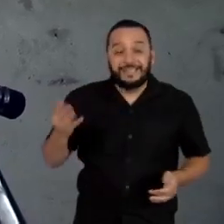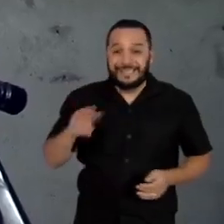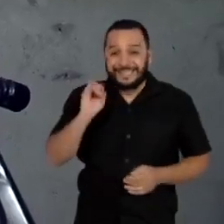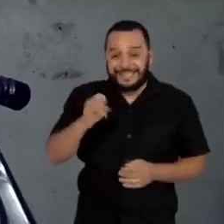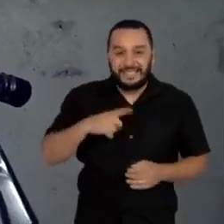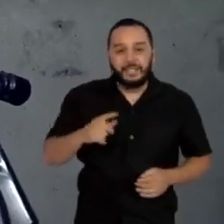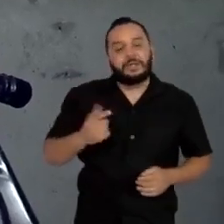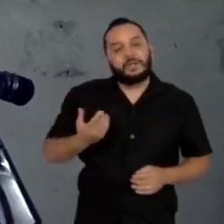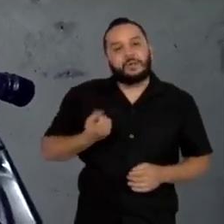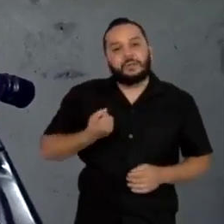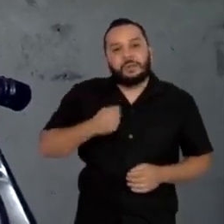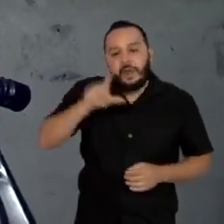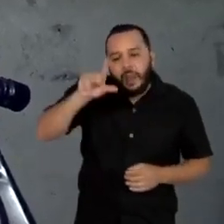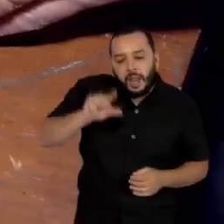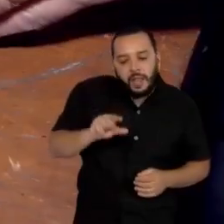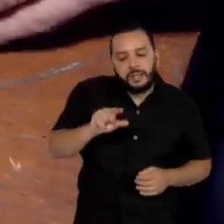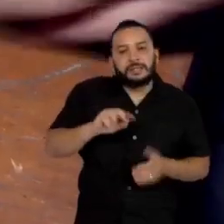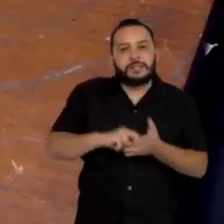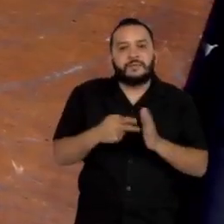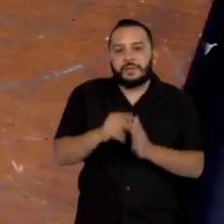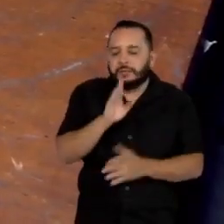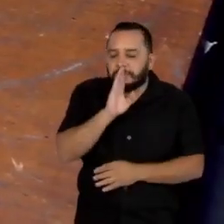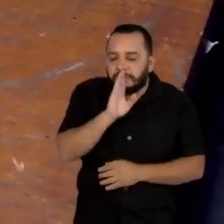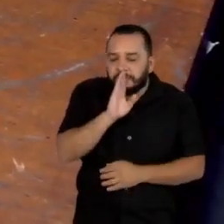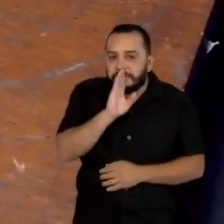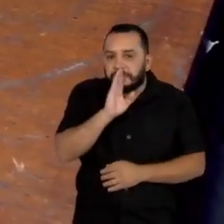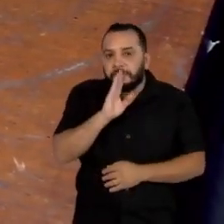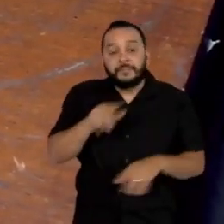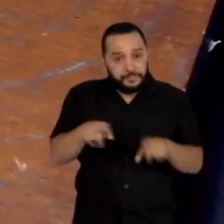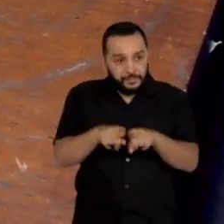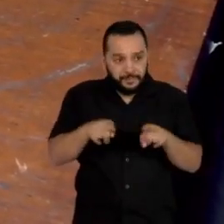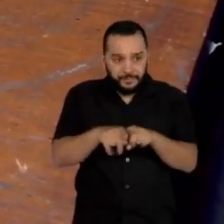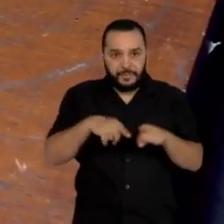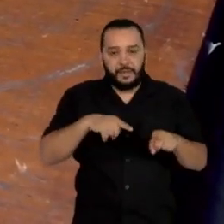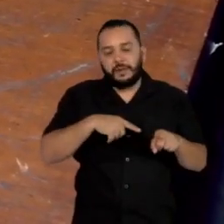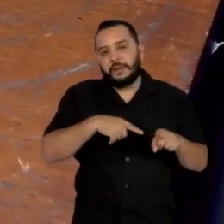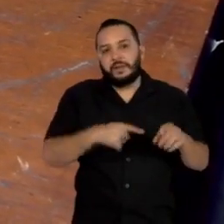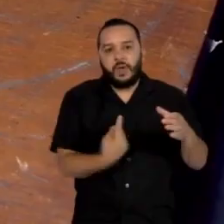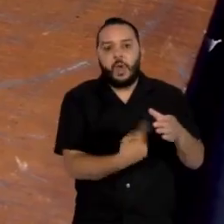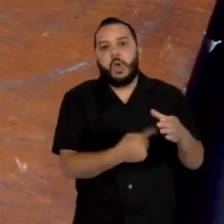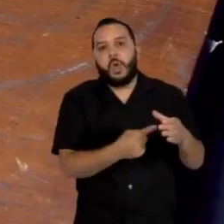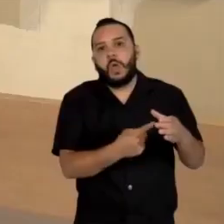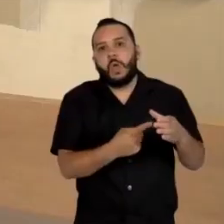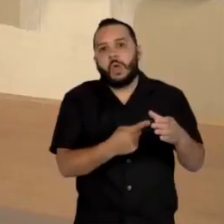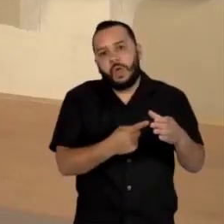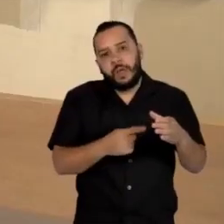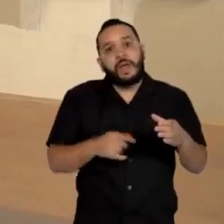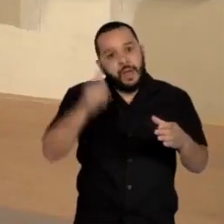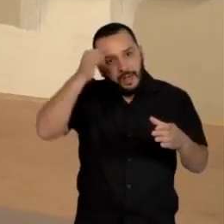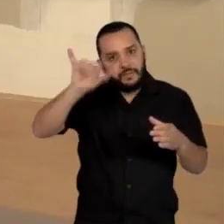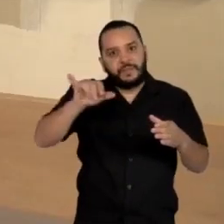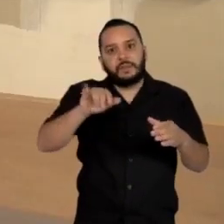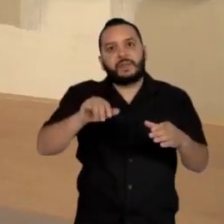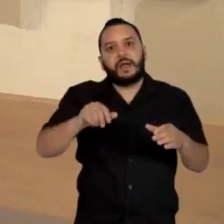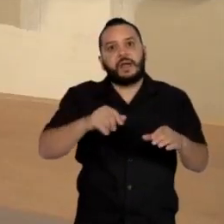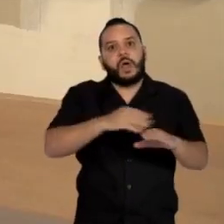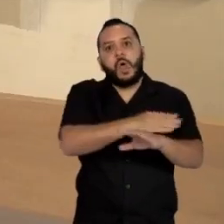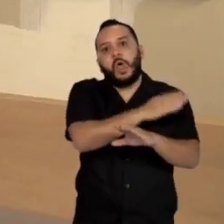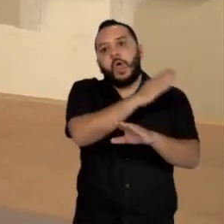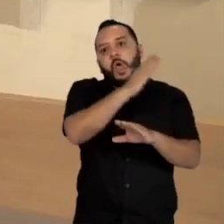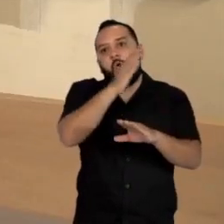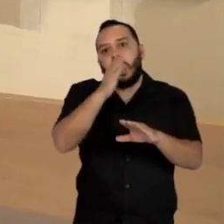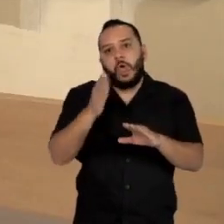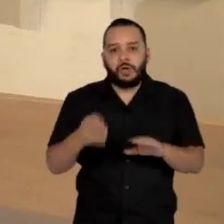o número, mais silencioso. E ficar com o equipamento ligado o menor tempo possível. Há também os ruídos que